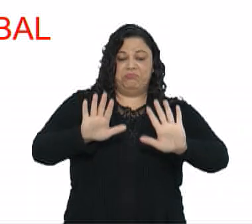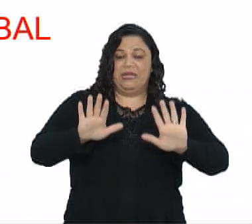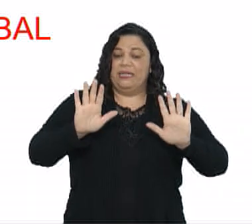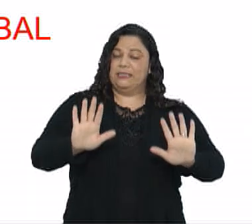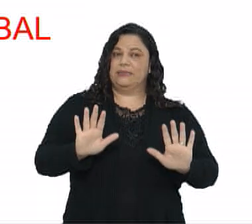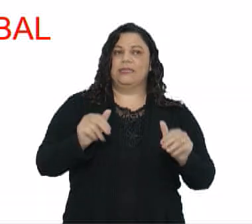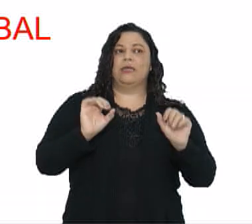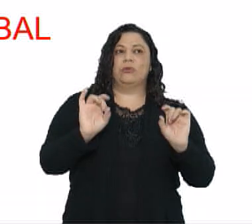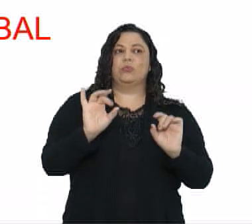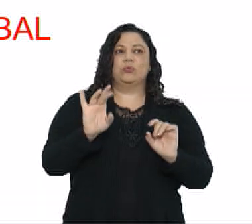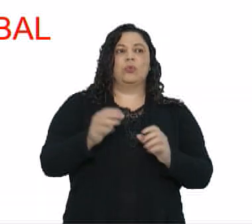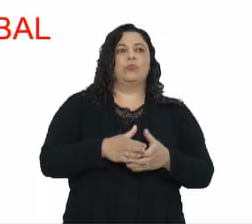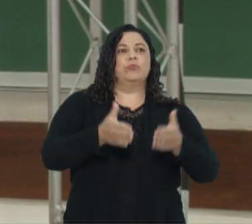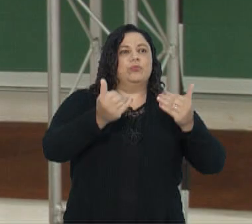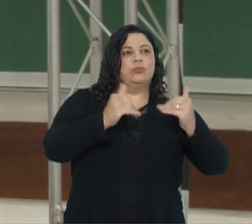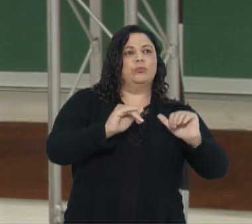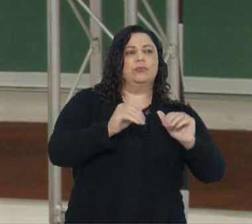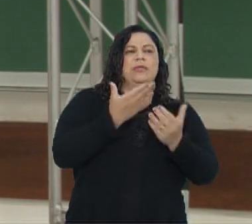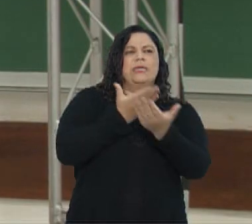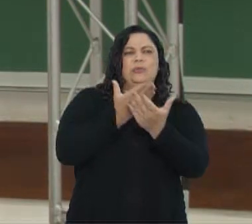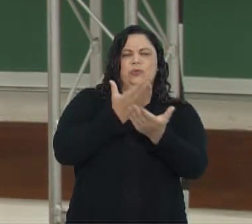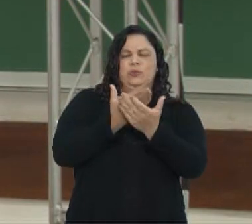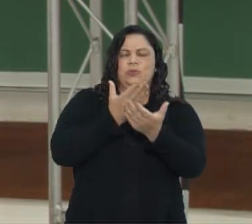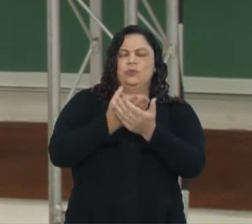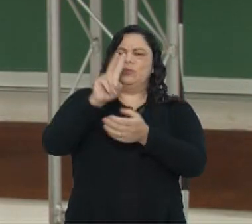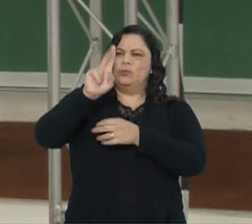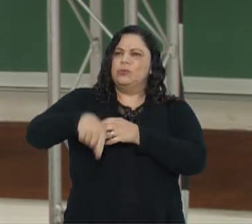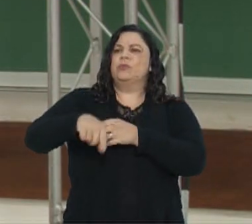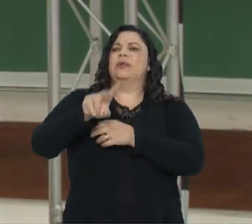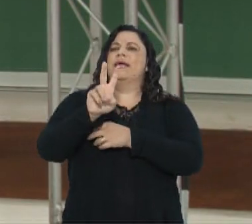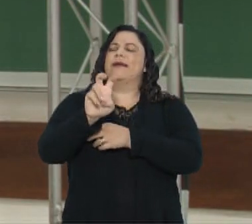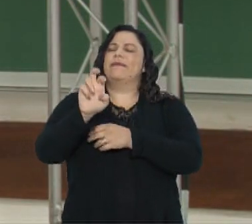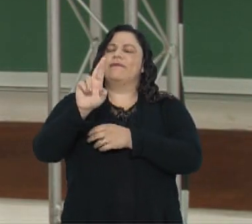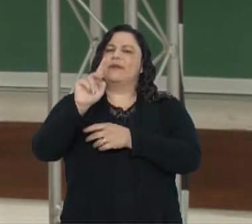em casa, verbal também. Facinho, né?